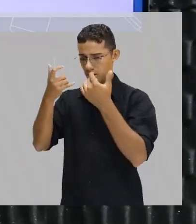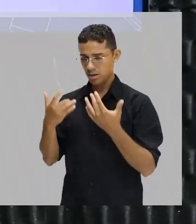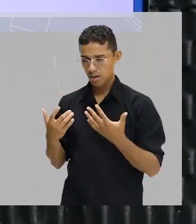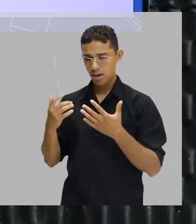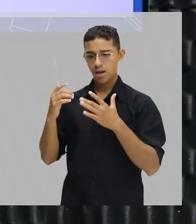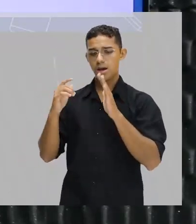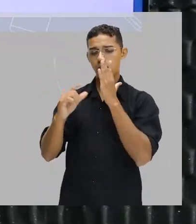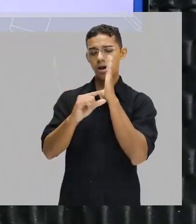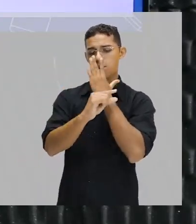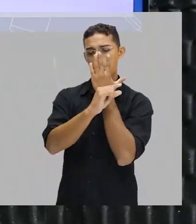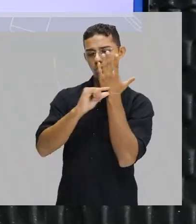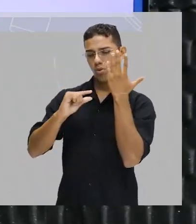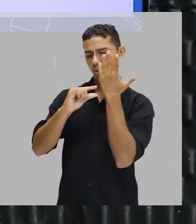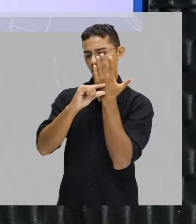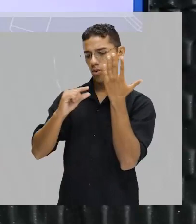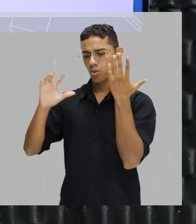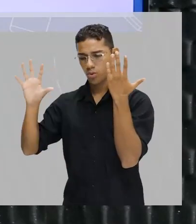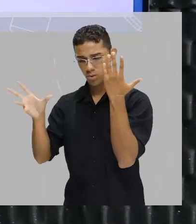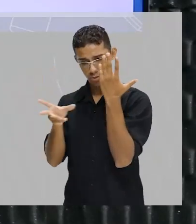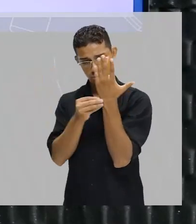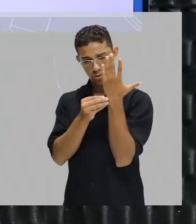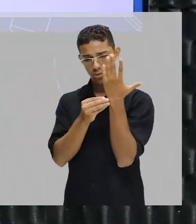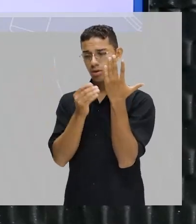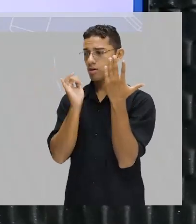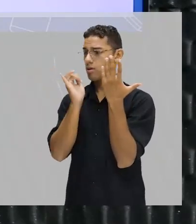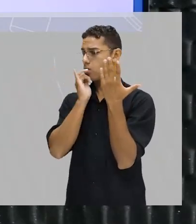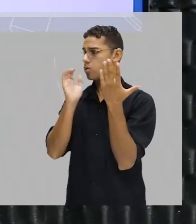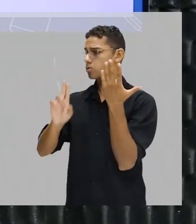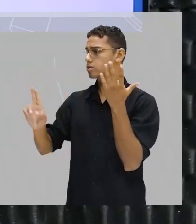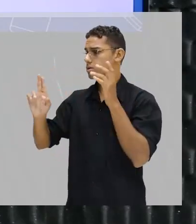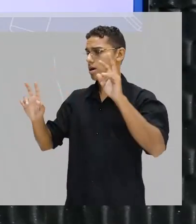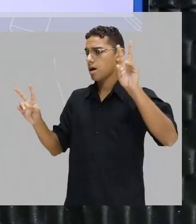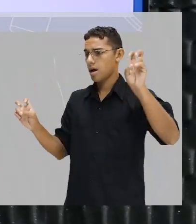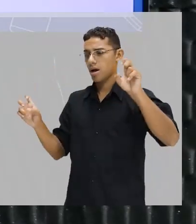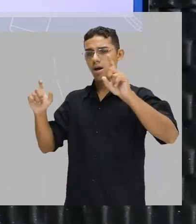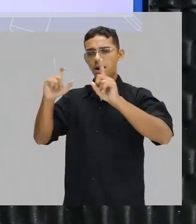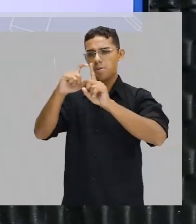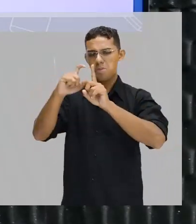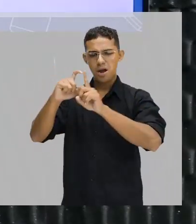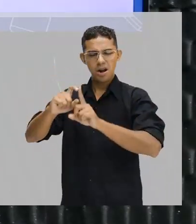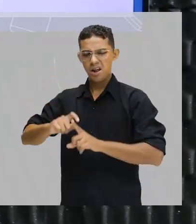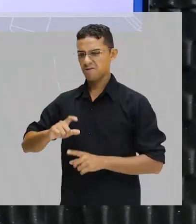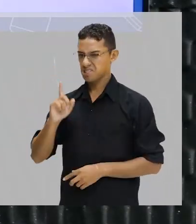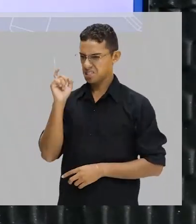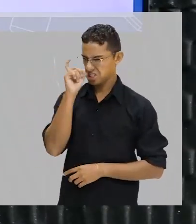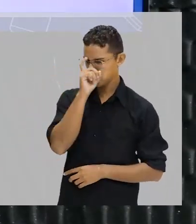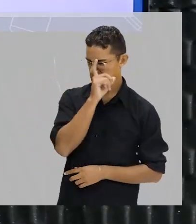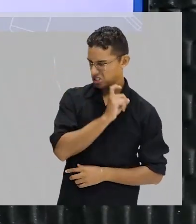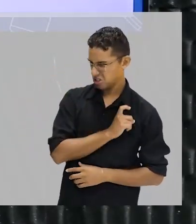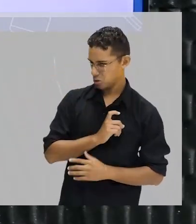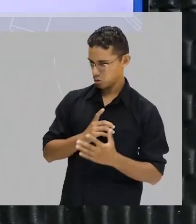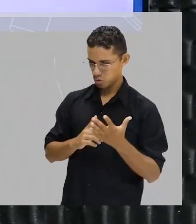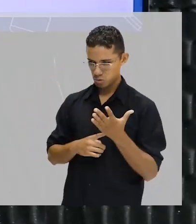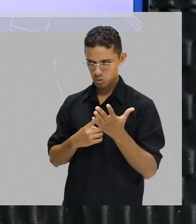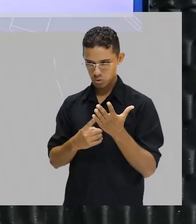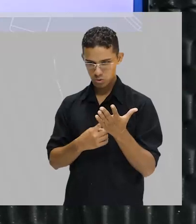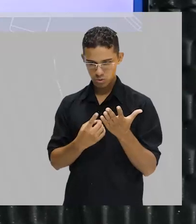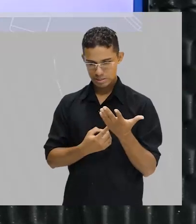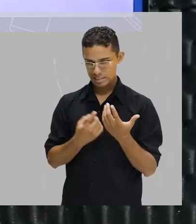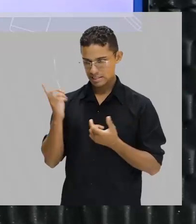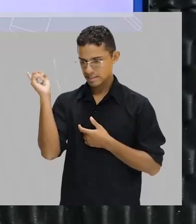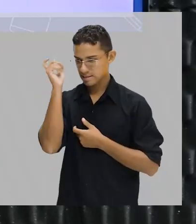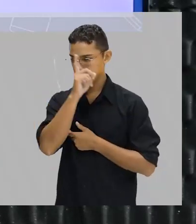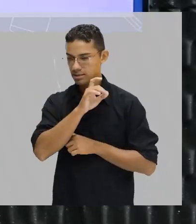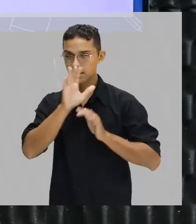autores. Às vezes as pessoas querem utilizar palavras rebuscadas, né? Palavras que não são tão comuns no nosso